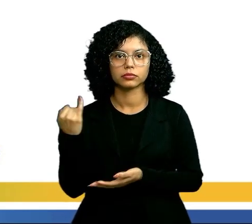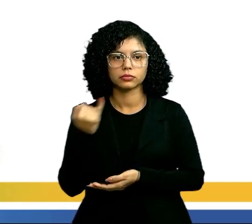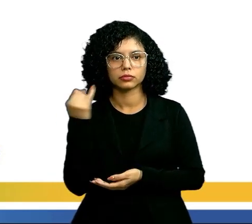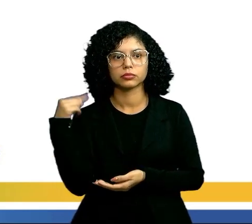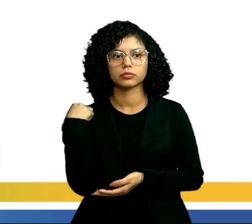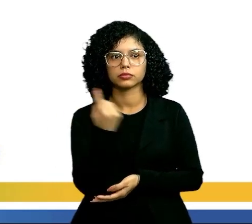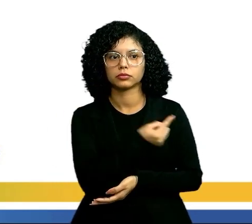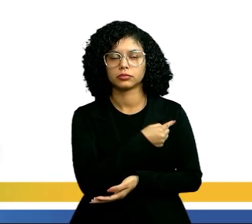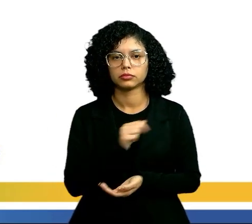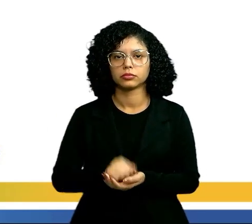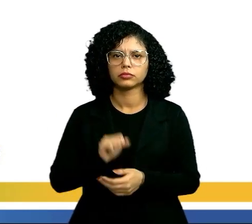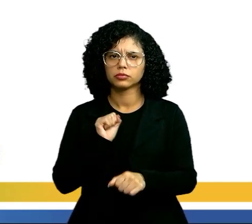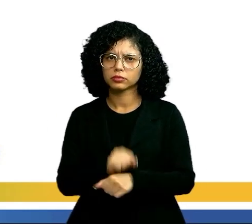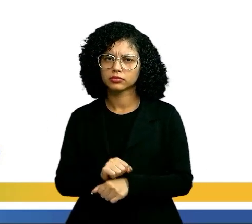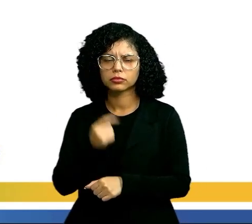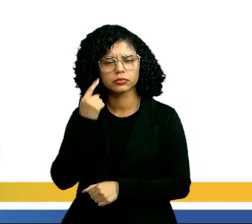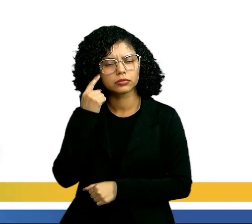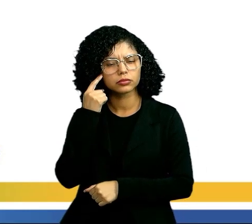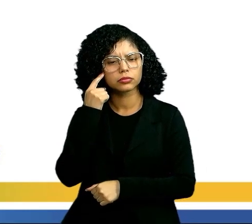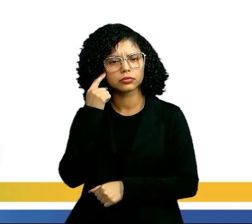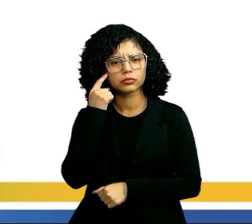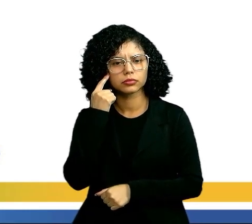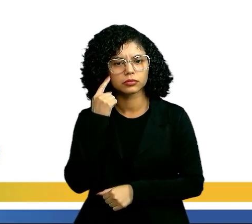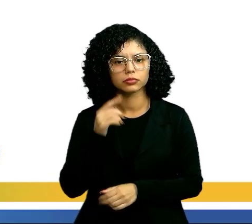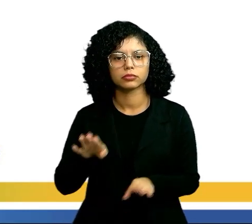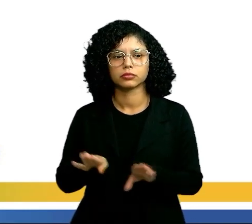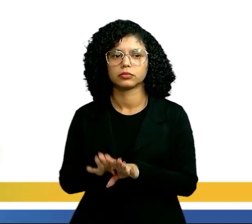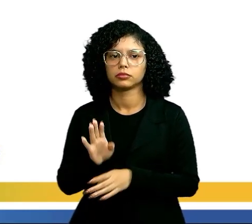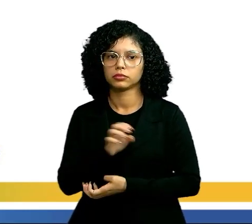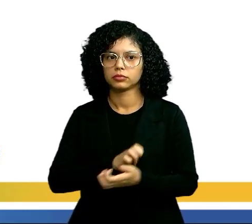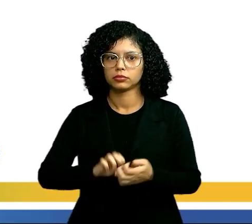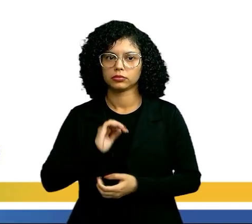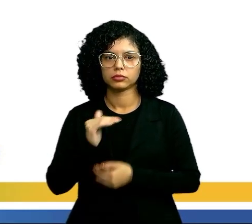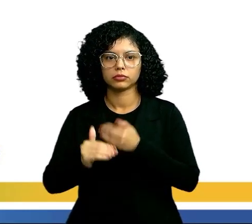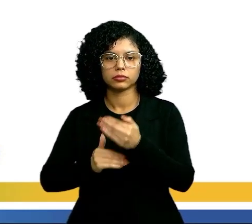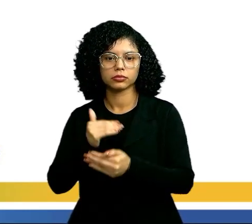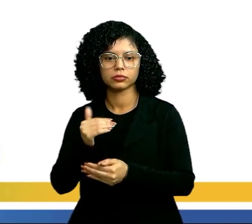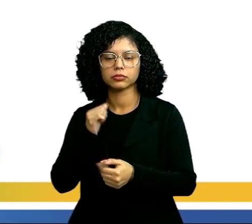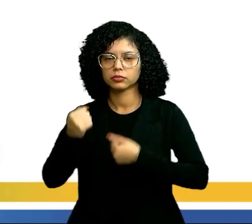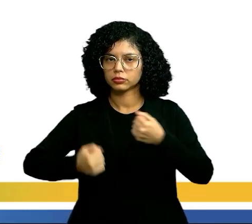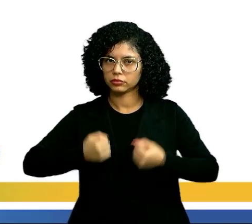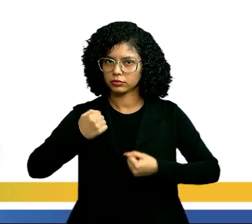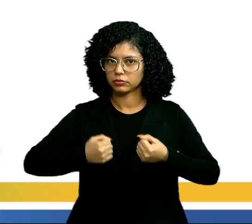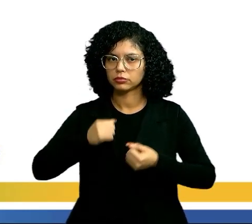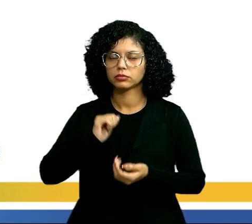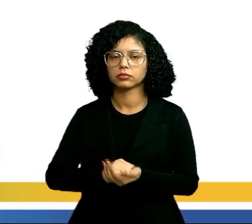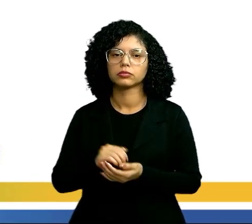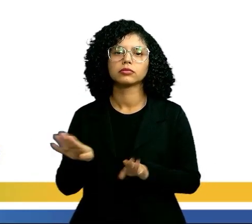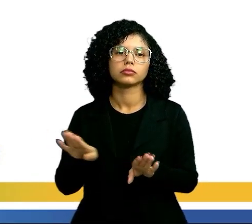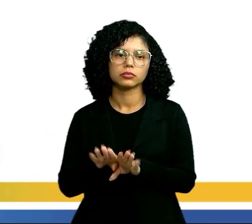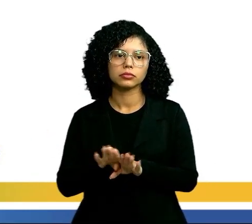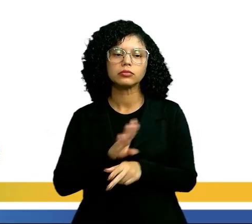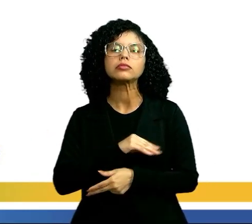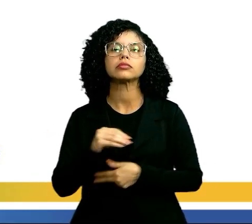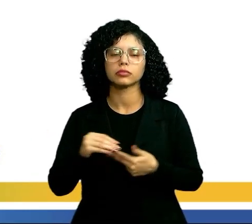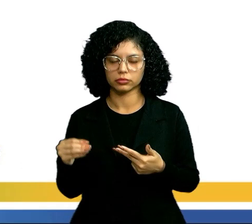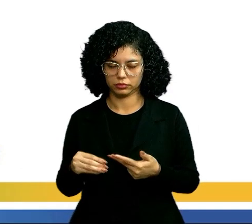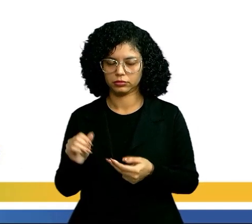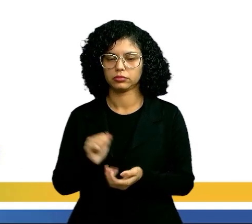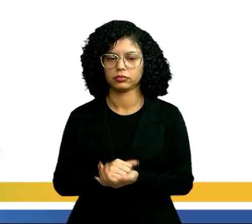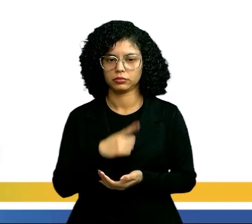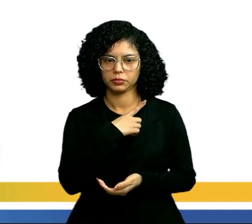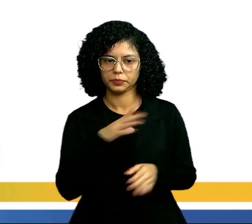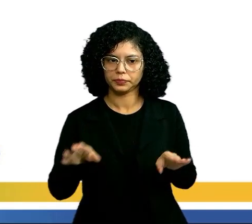interessante que a gente pare um pouquinho para pensar a respeito da evolução dos transportes, que cai também nos Enems,